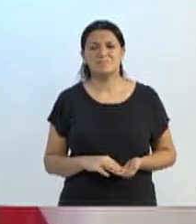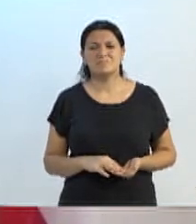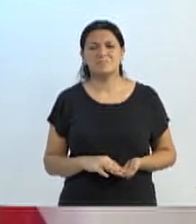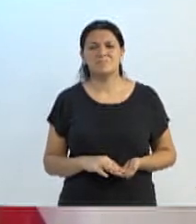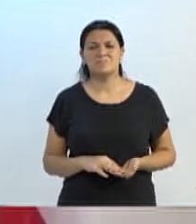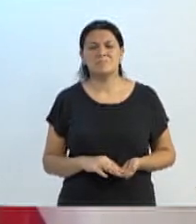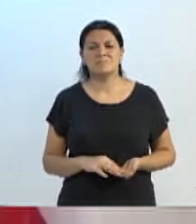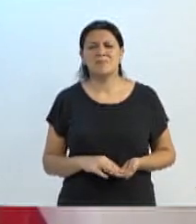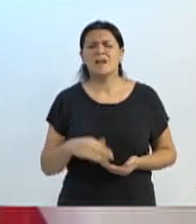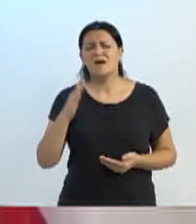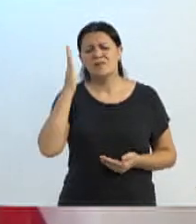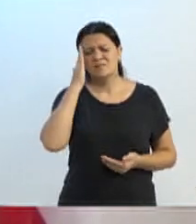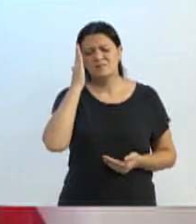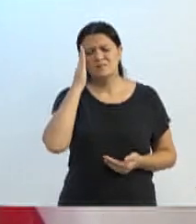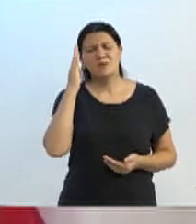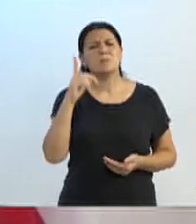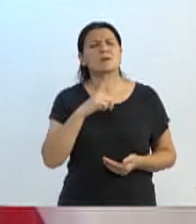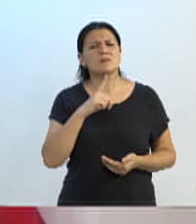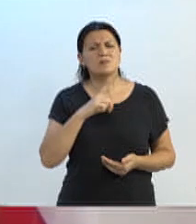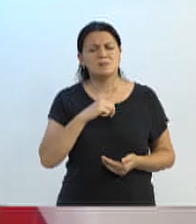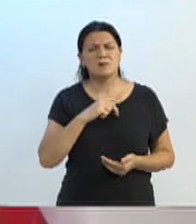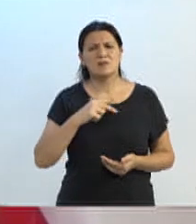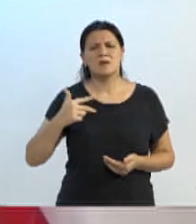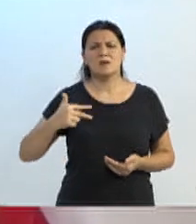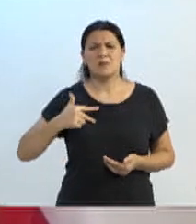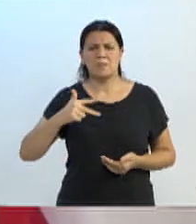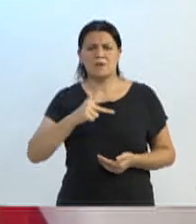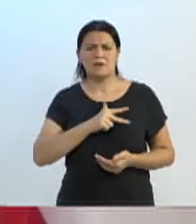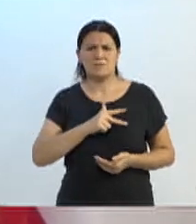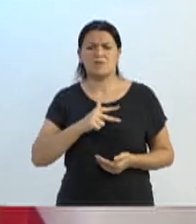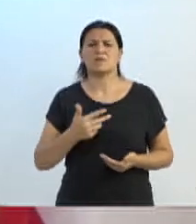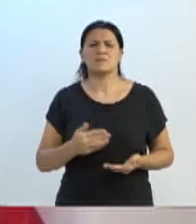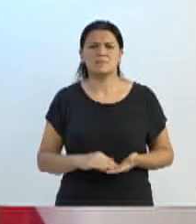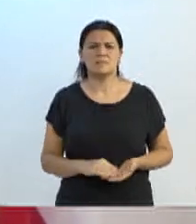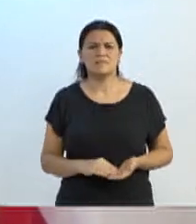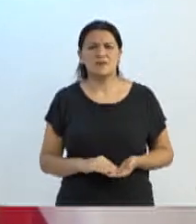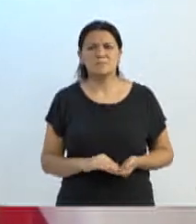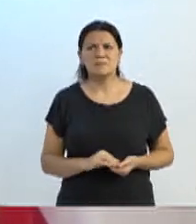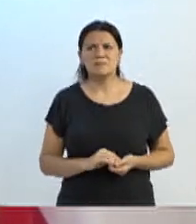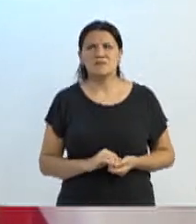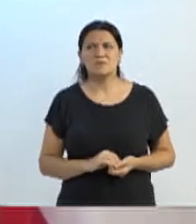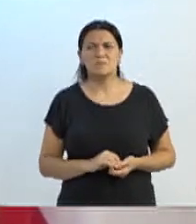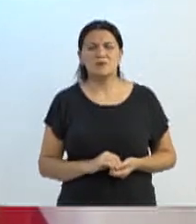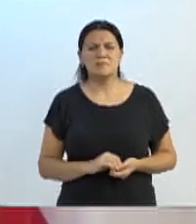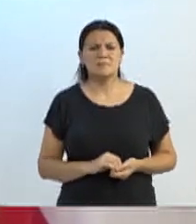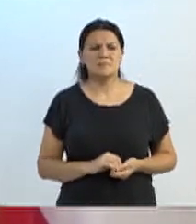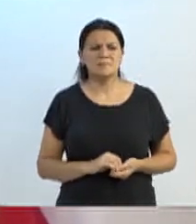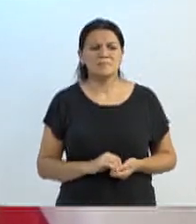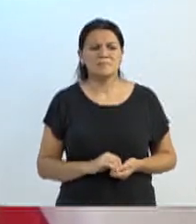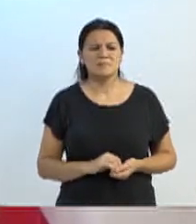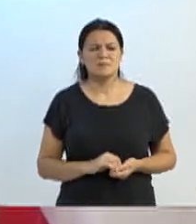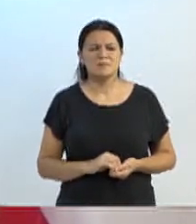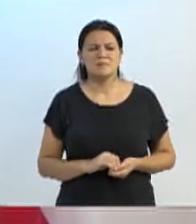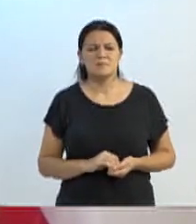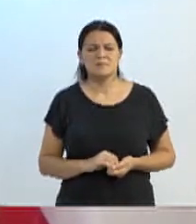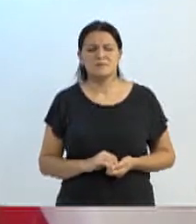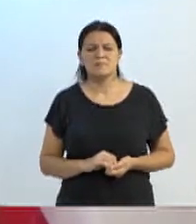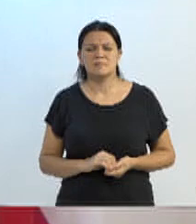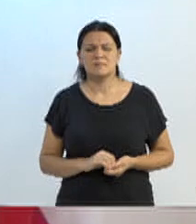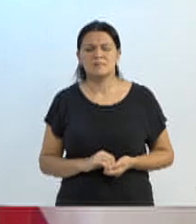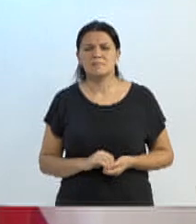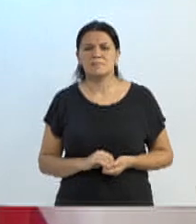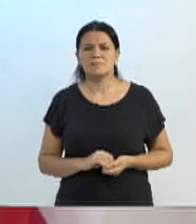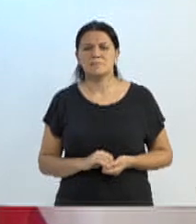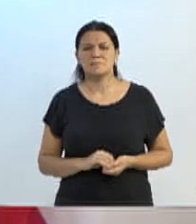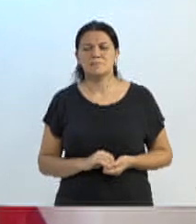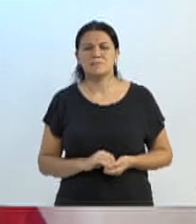que tem pacientes que não é recomendado ter a vacina no momento do tratamento. Só que